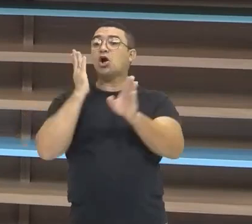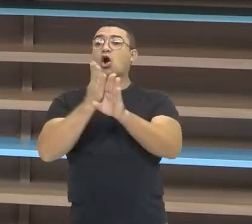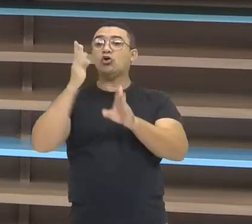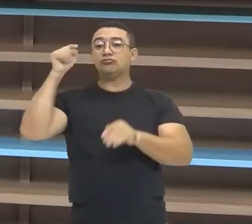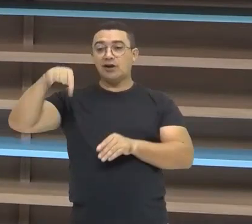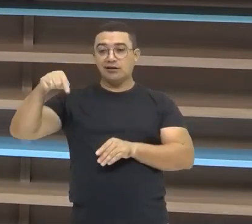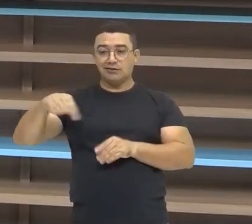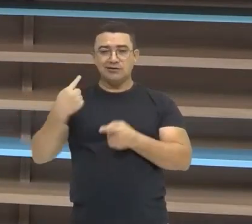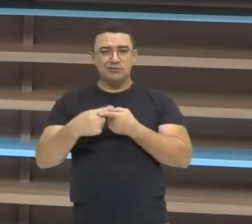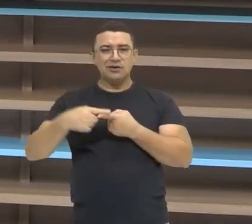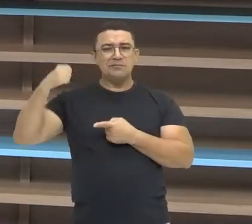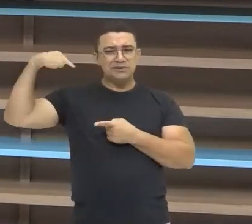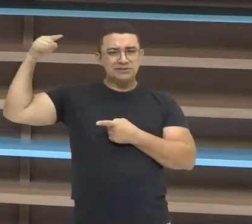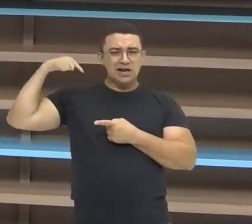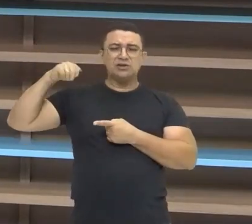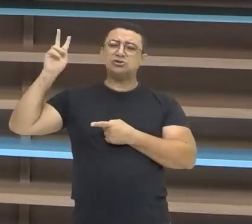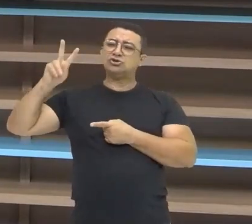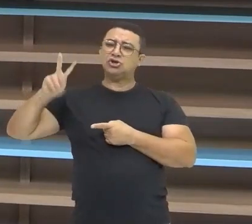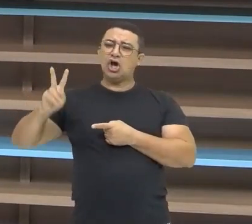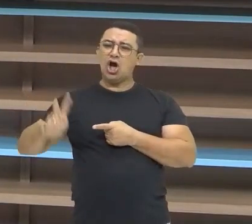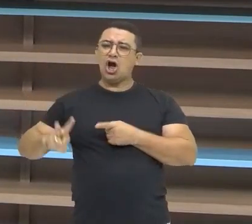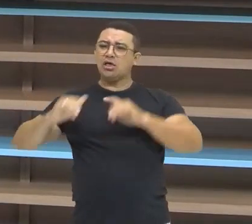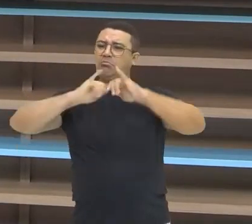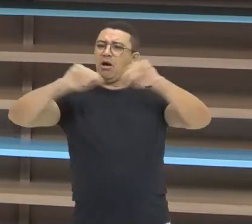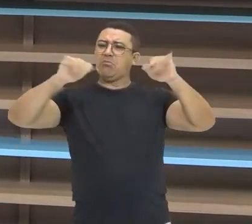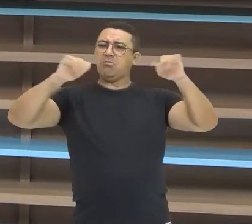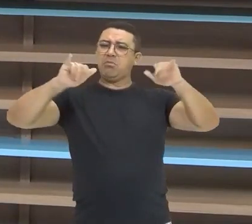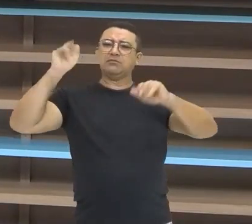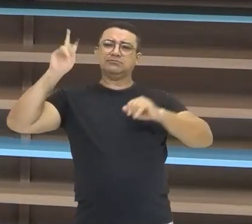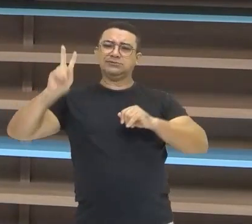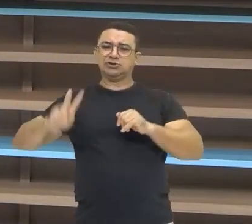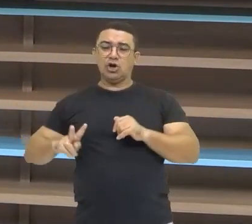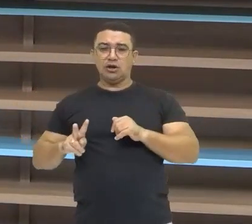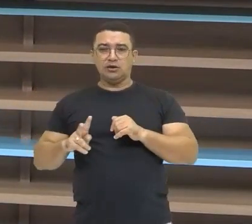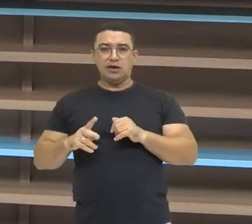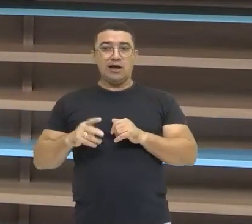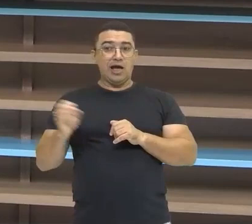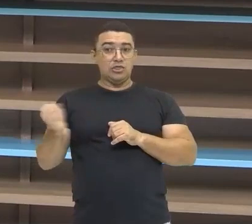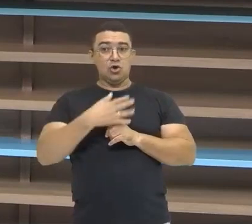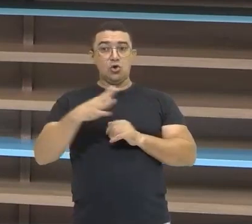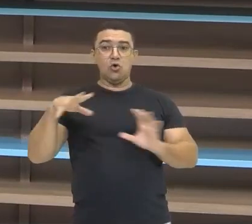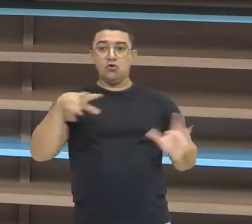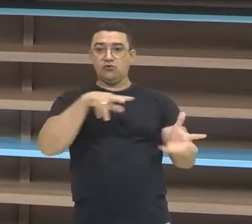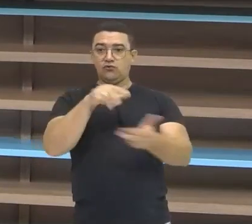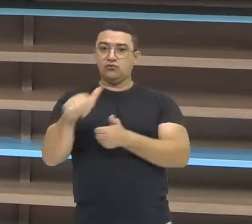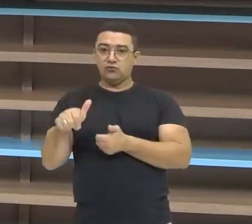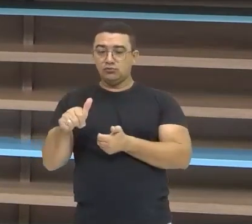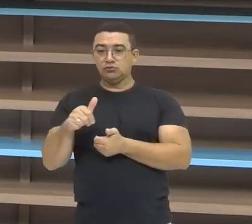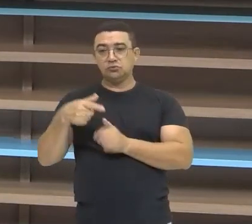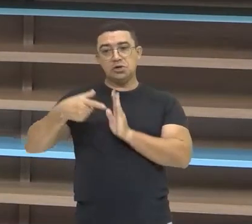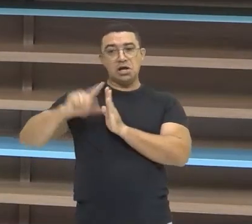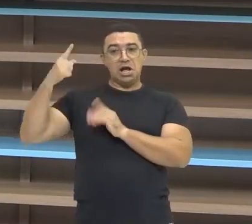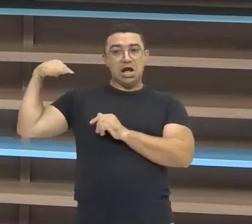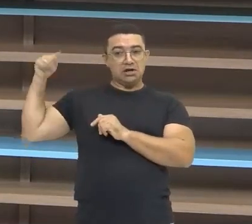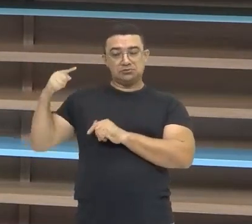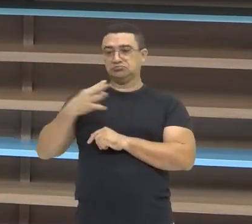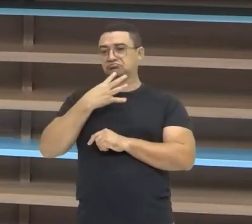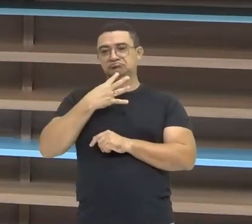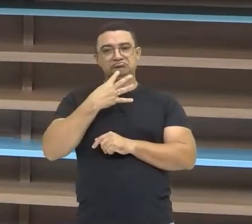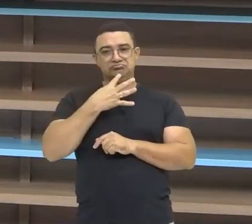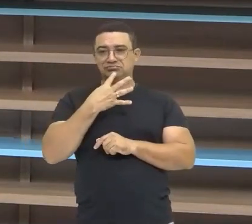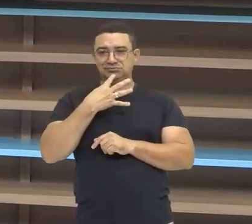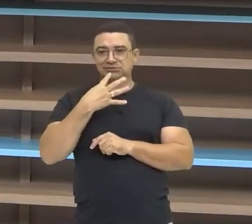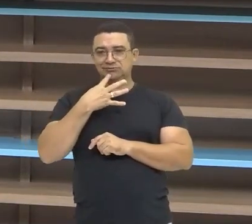muitas histórias acerca dessa outra parte do mundo, do novo mundo, né? Que não era conhecido dos europeus. Então,